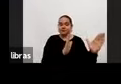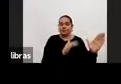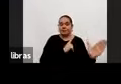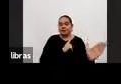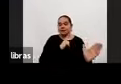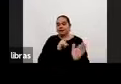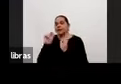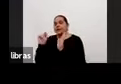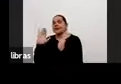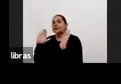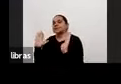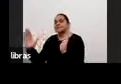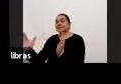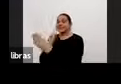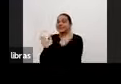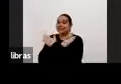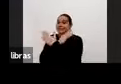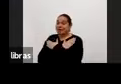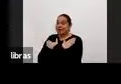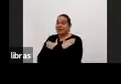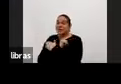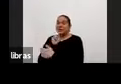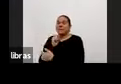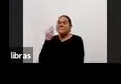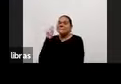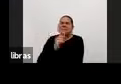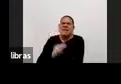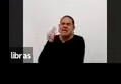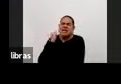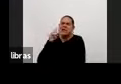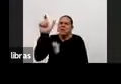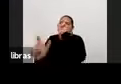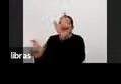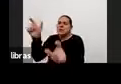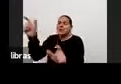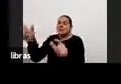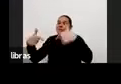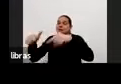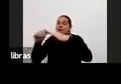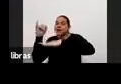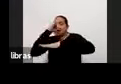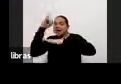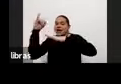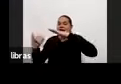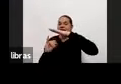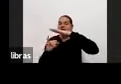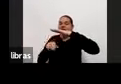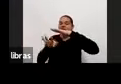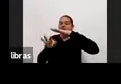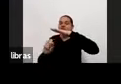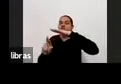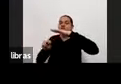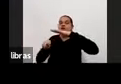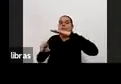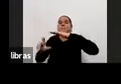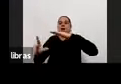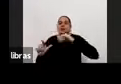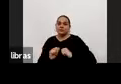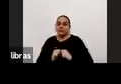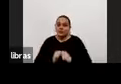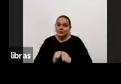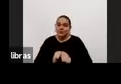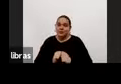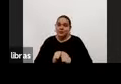de trabalho para milhões de trabalhadores do setor informal. Há diferenças